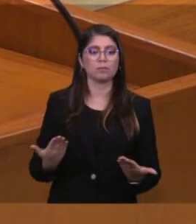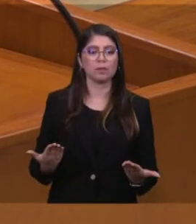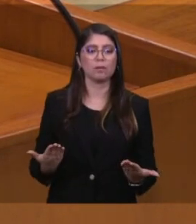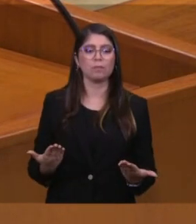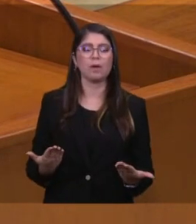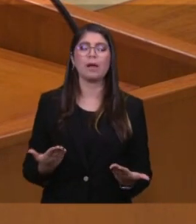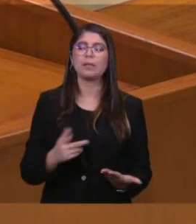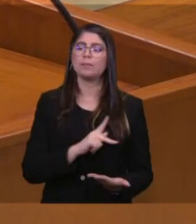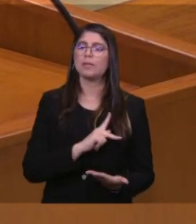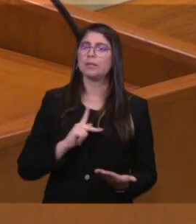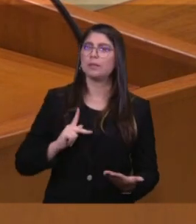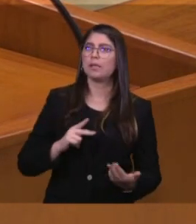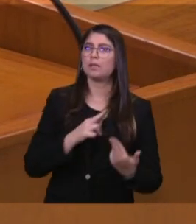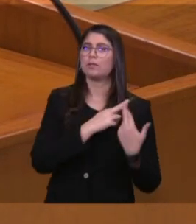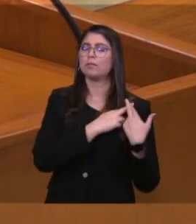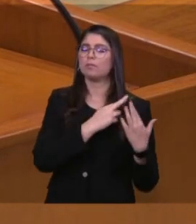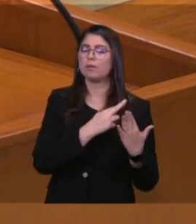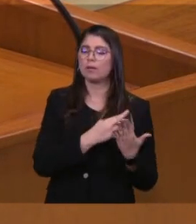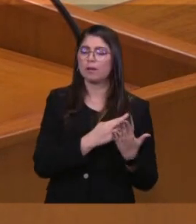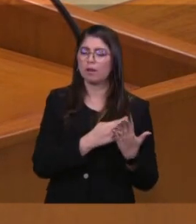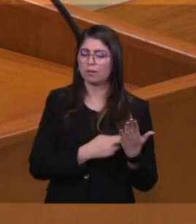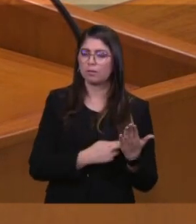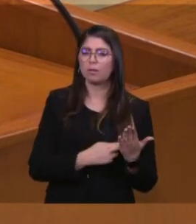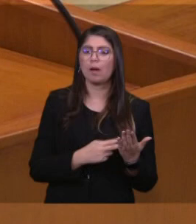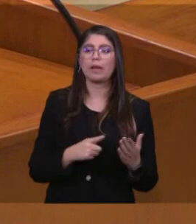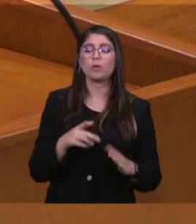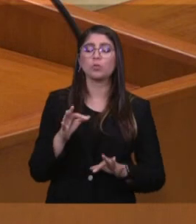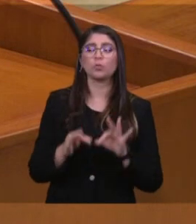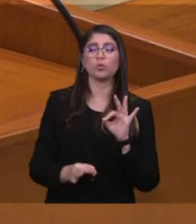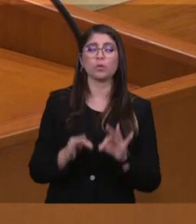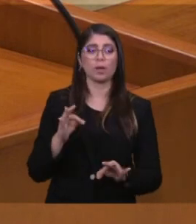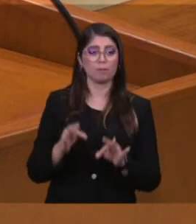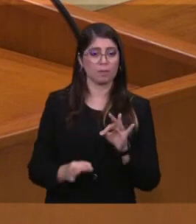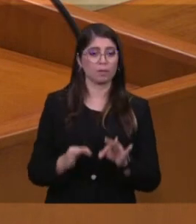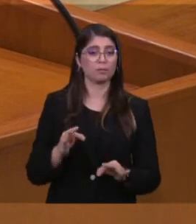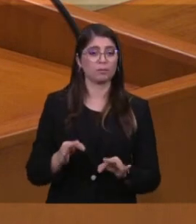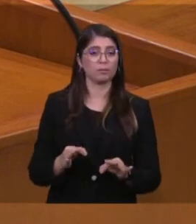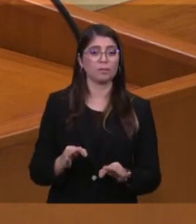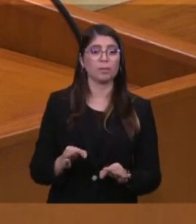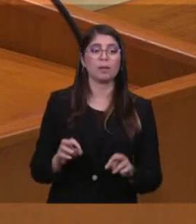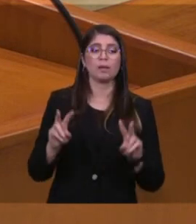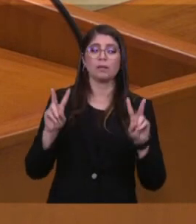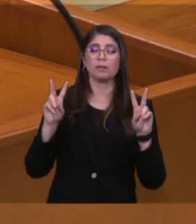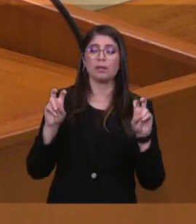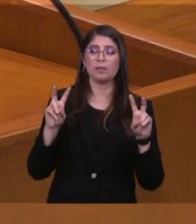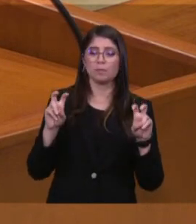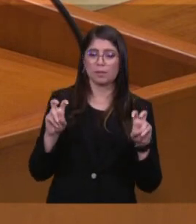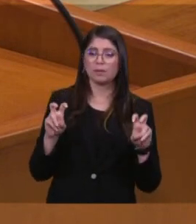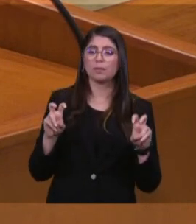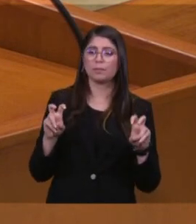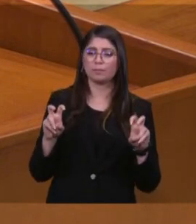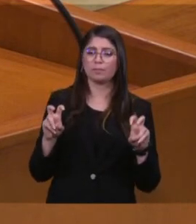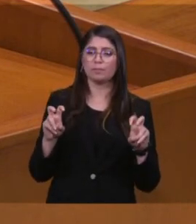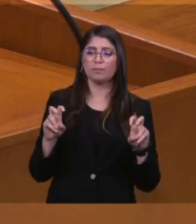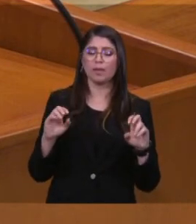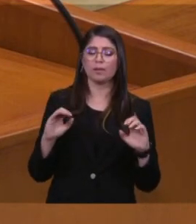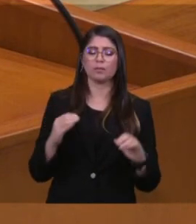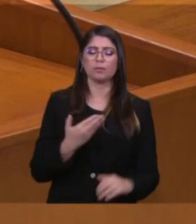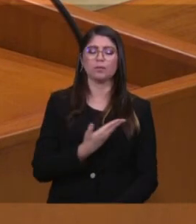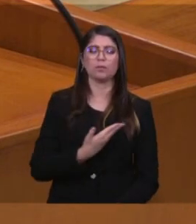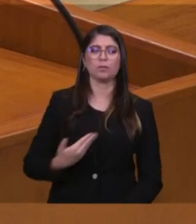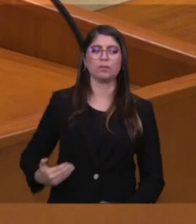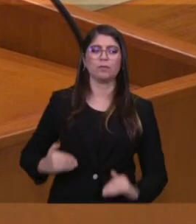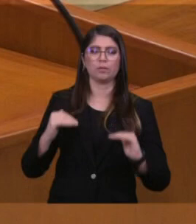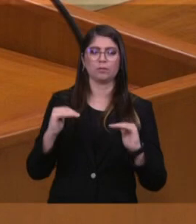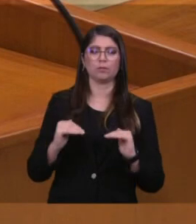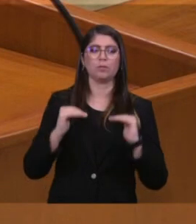senhor relator, o julgamento da expressão, de certa forma, da expressão máxima da soberania do Estado